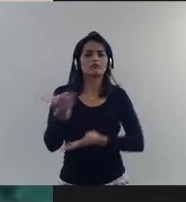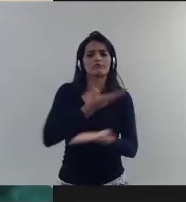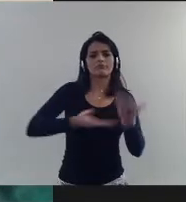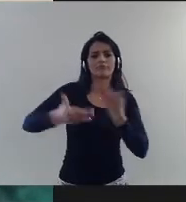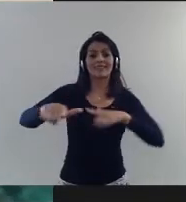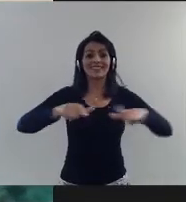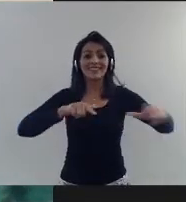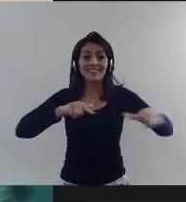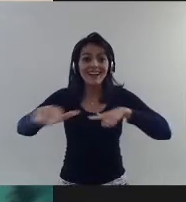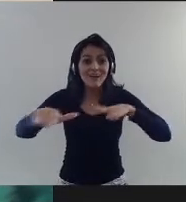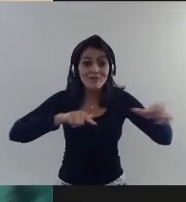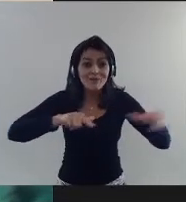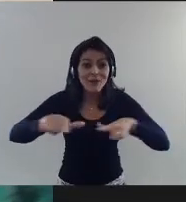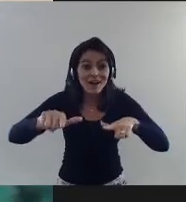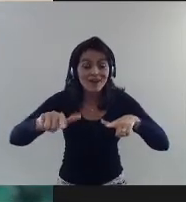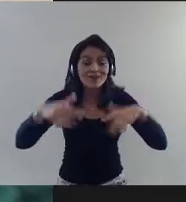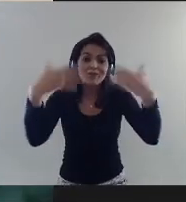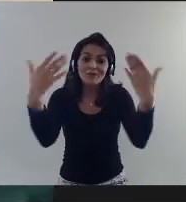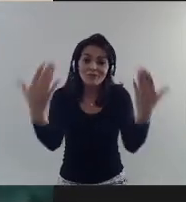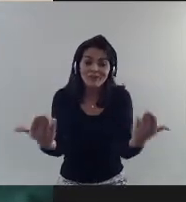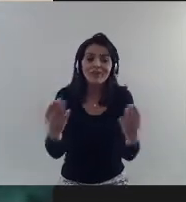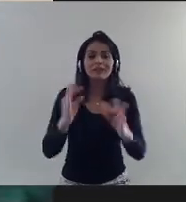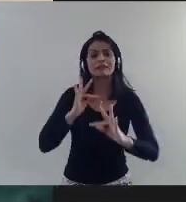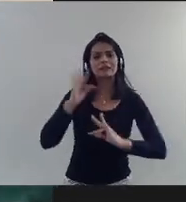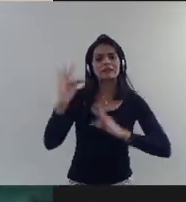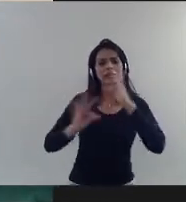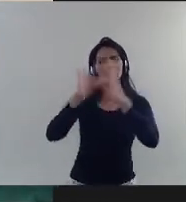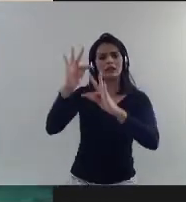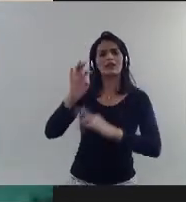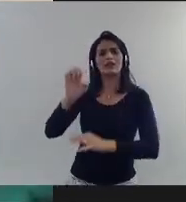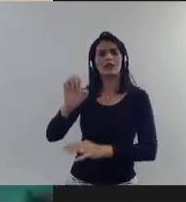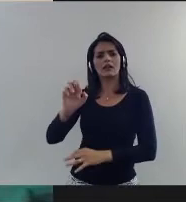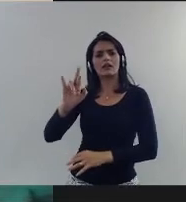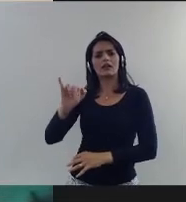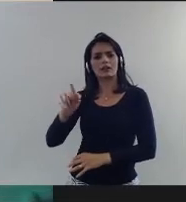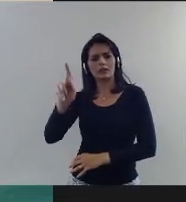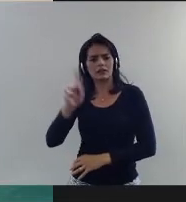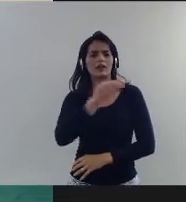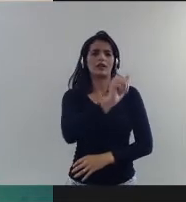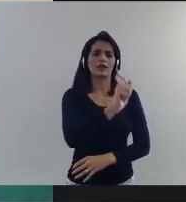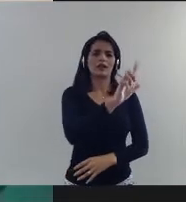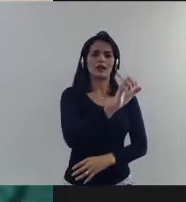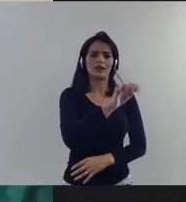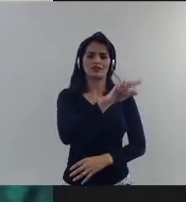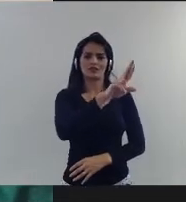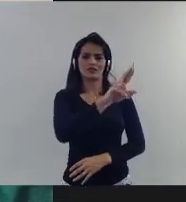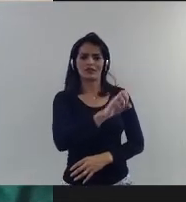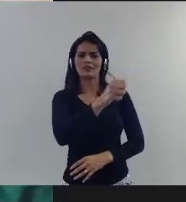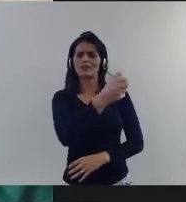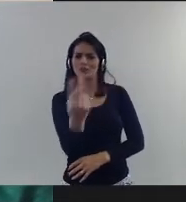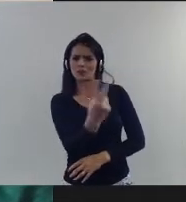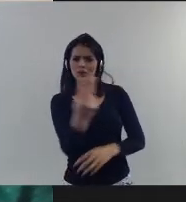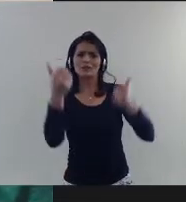trabalhar. E essas tecnologias que o Eric e o Alexandre colocaram